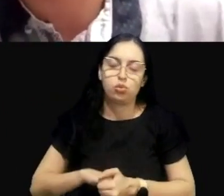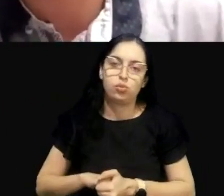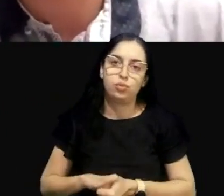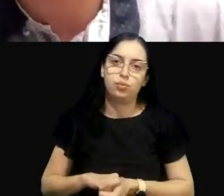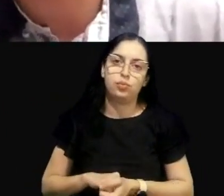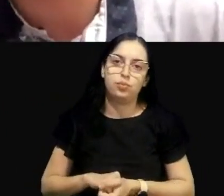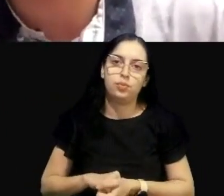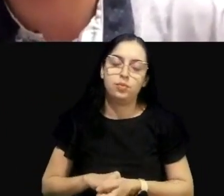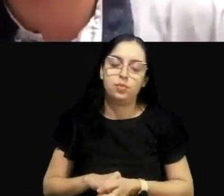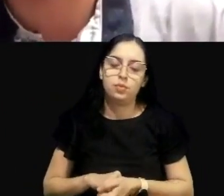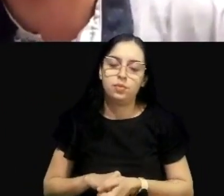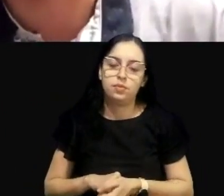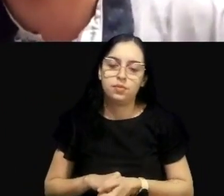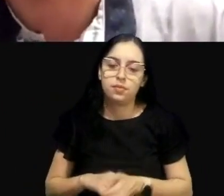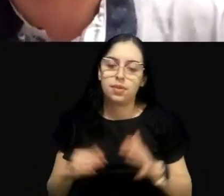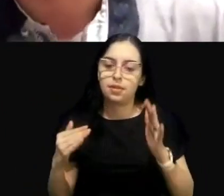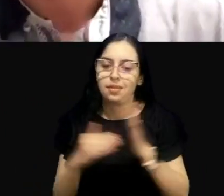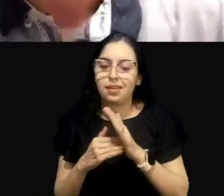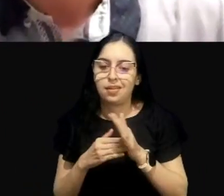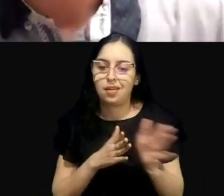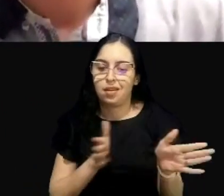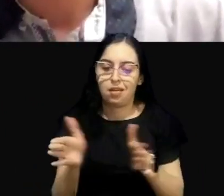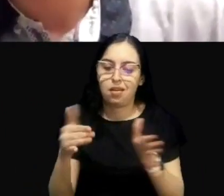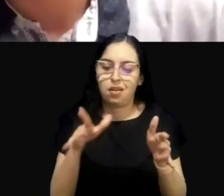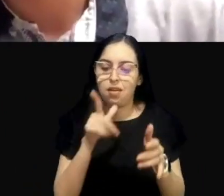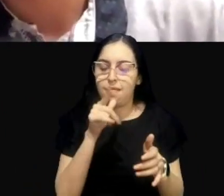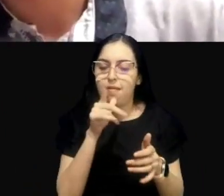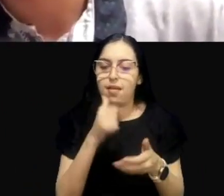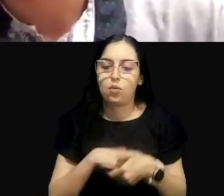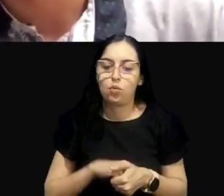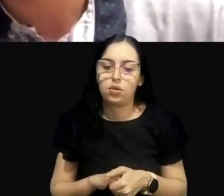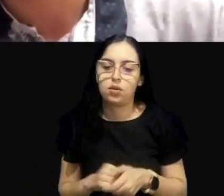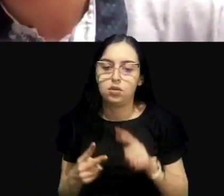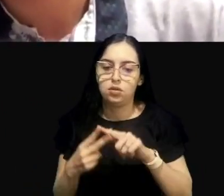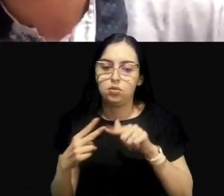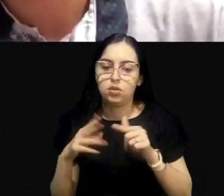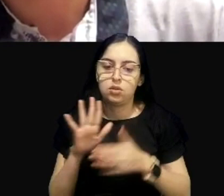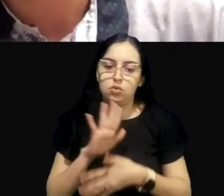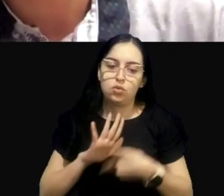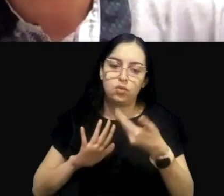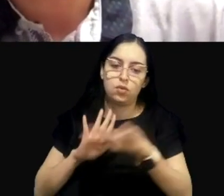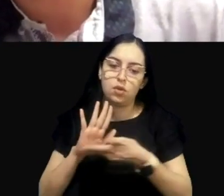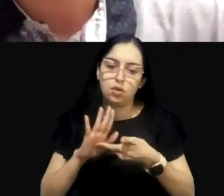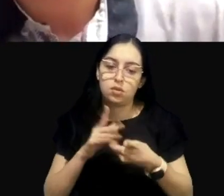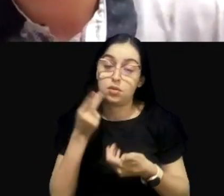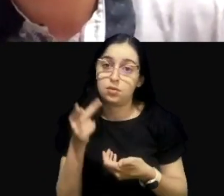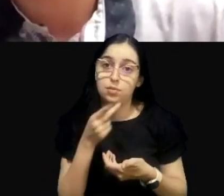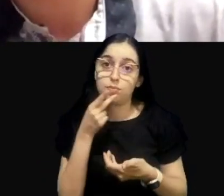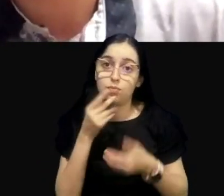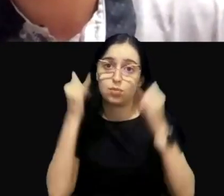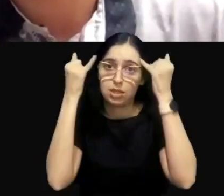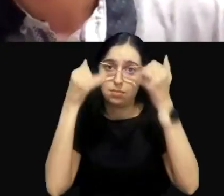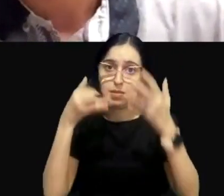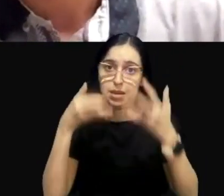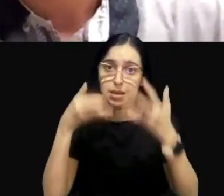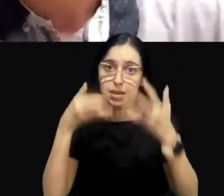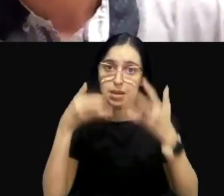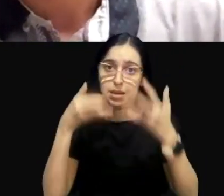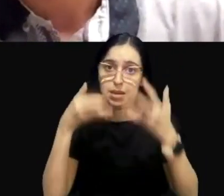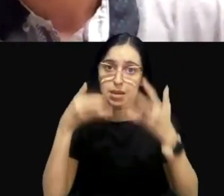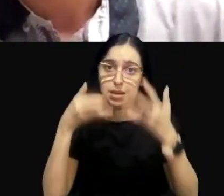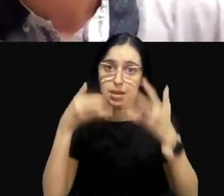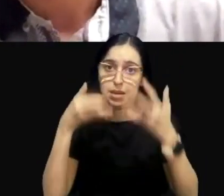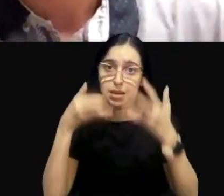esses poluentes podem chegar aos cursos d'água. Essas duas fotos ilustram o que eu acabei de comentar. Nessa foto de cima,